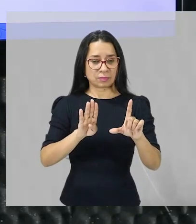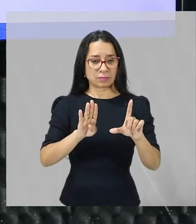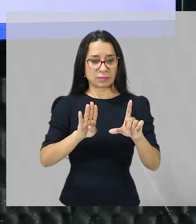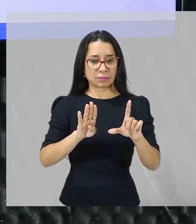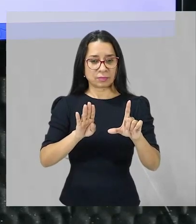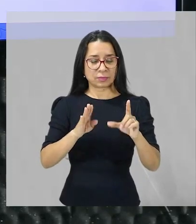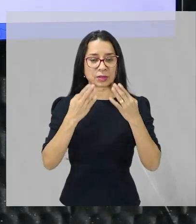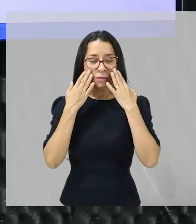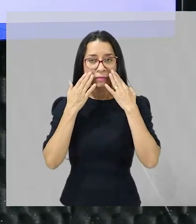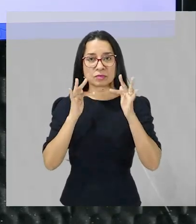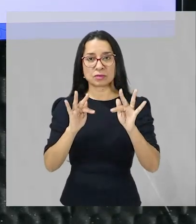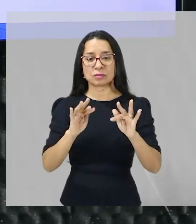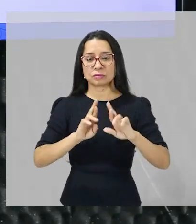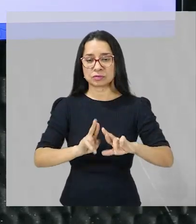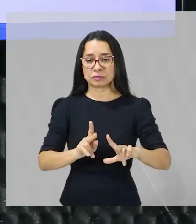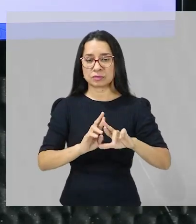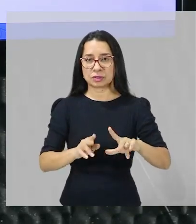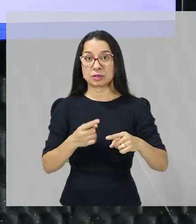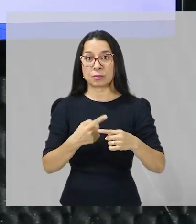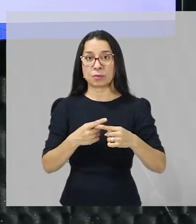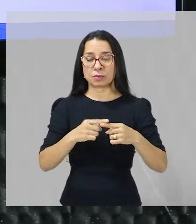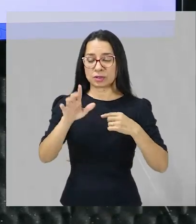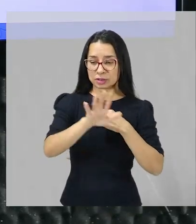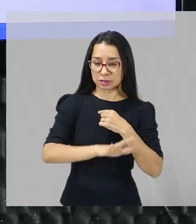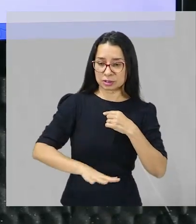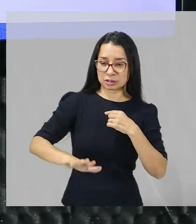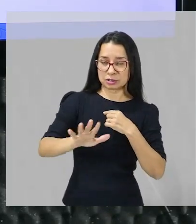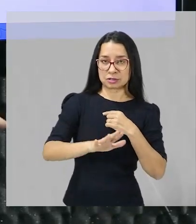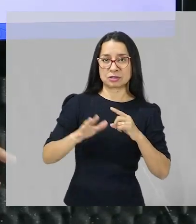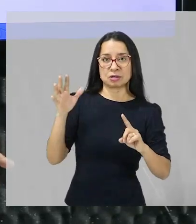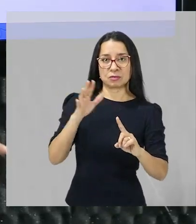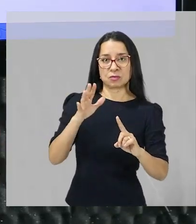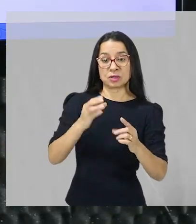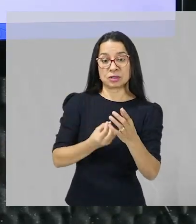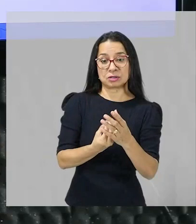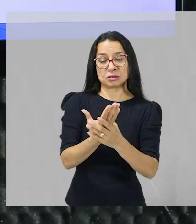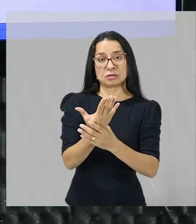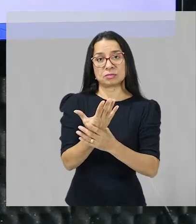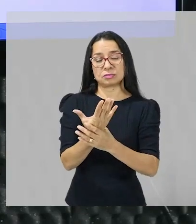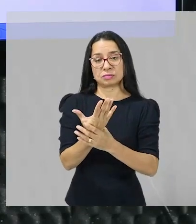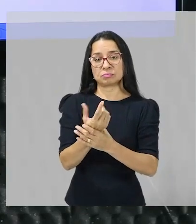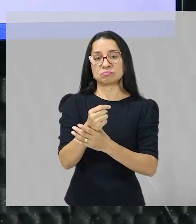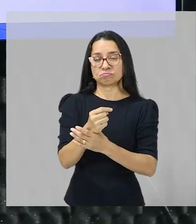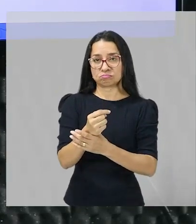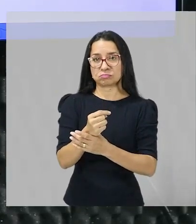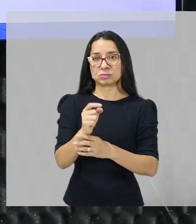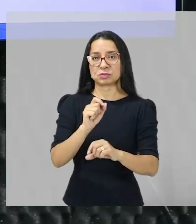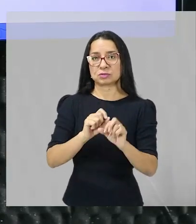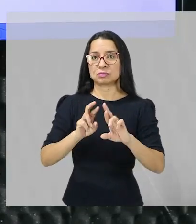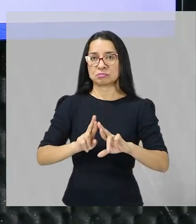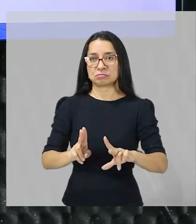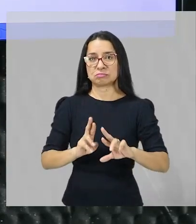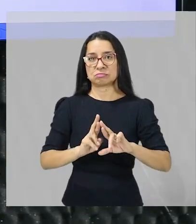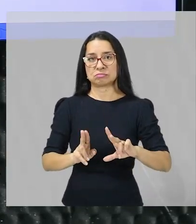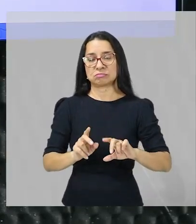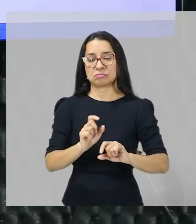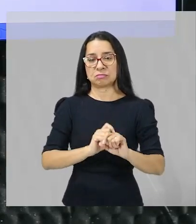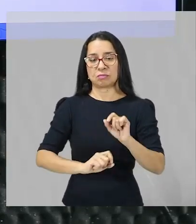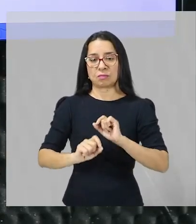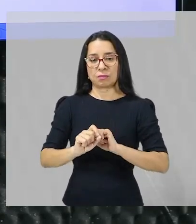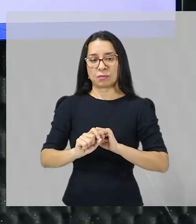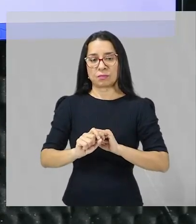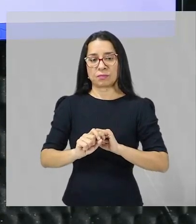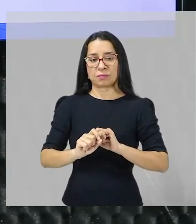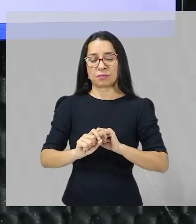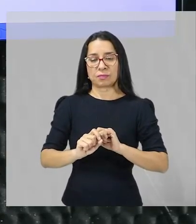diferentes, porque as condições ambientais que essas plantas foram submetidas são diferentes. Então, ambas